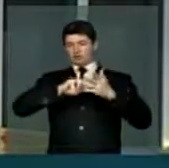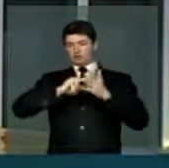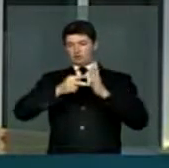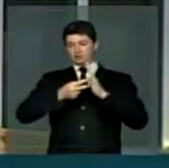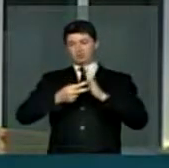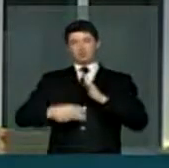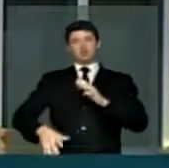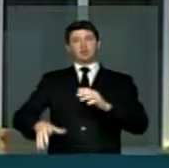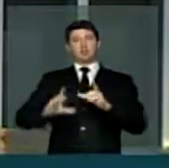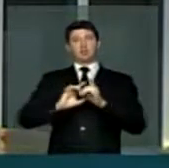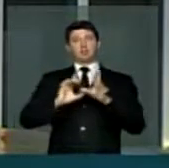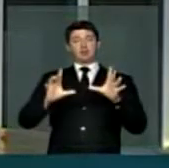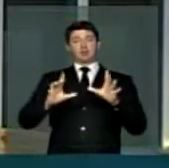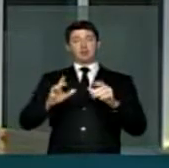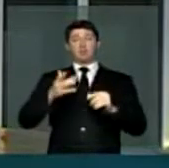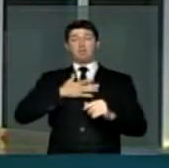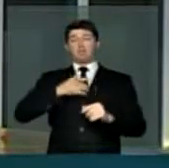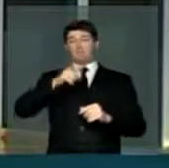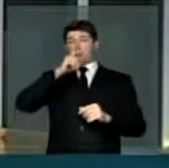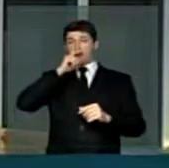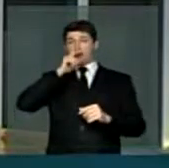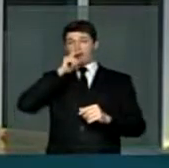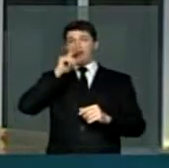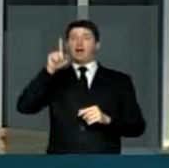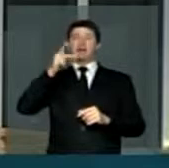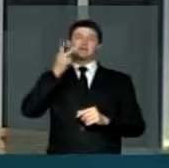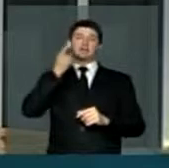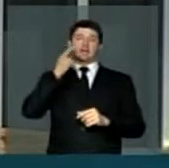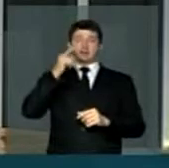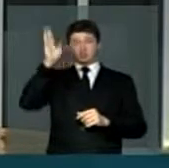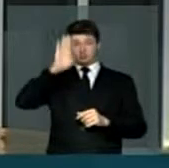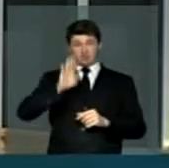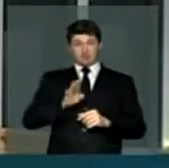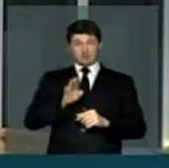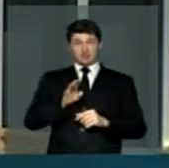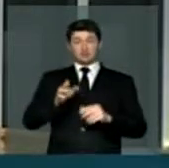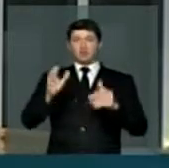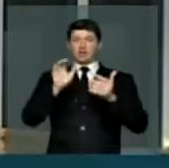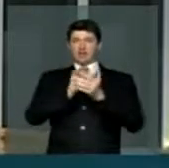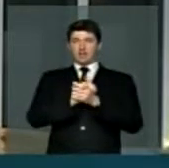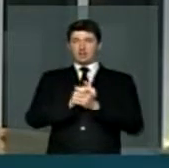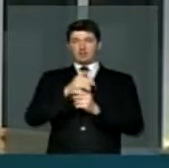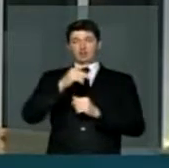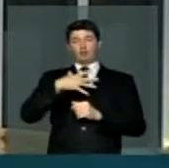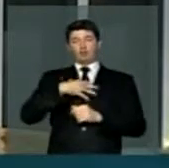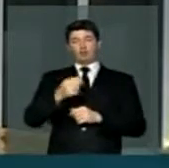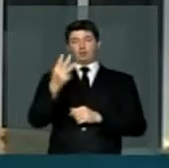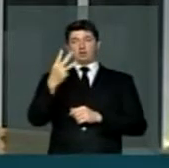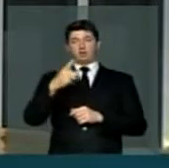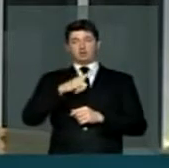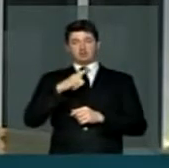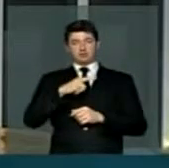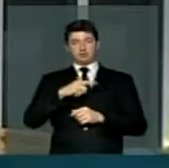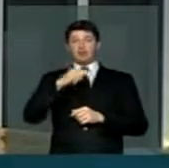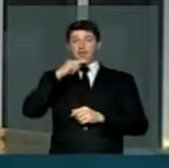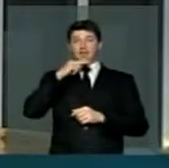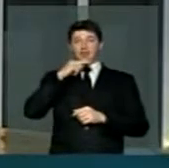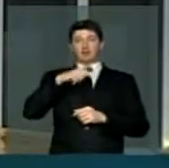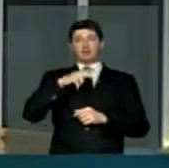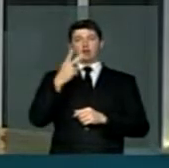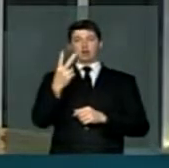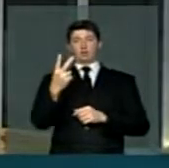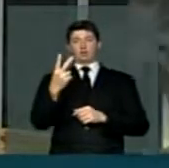José Genuíno Neto, cearense, brasileiro, casado, pai de 3 filhos, avô de 2